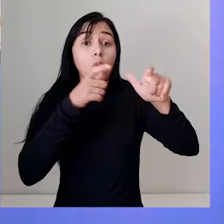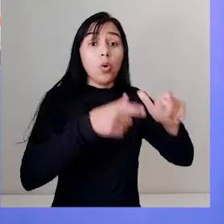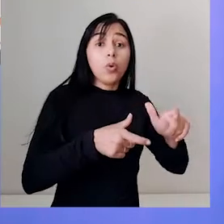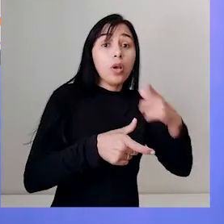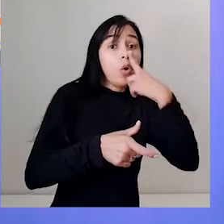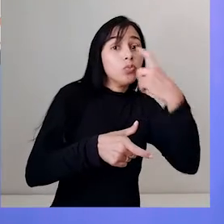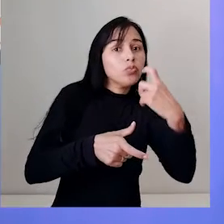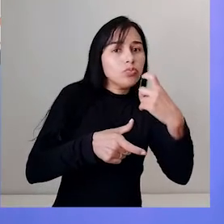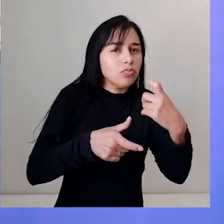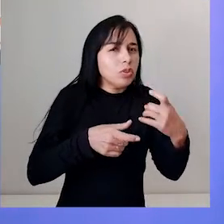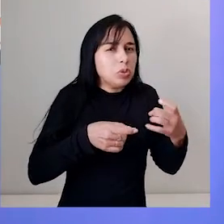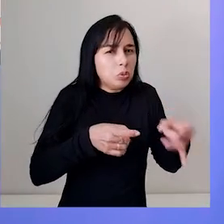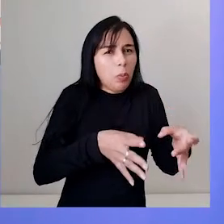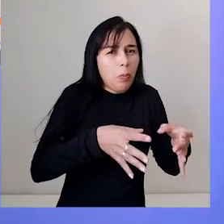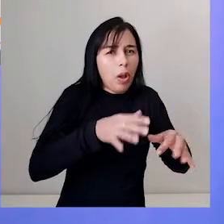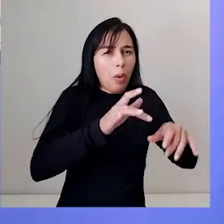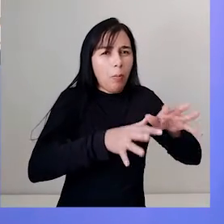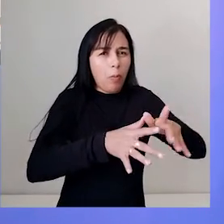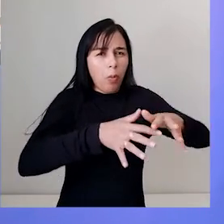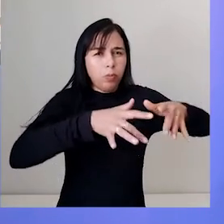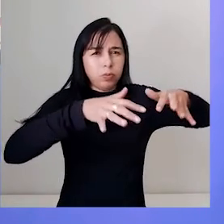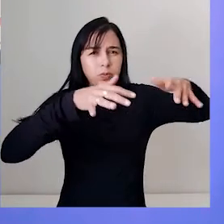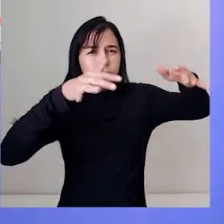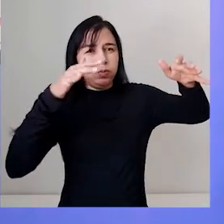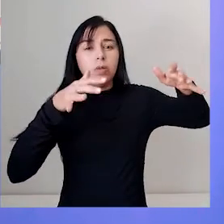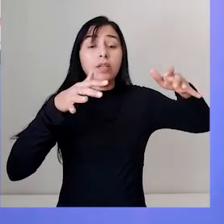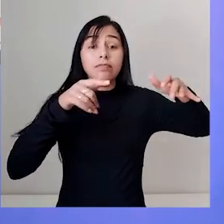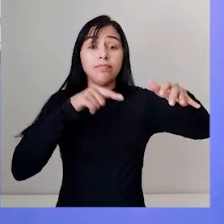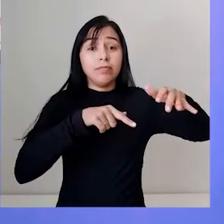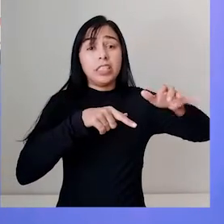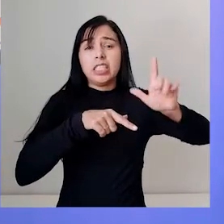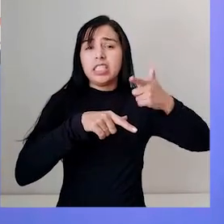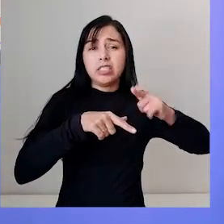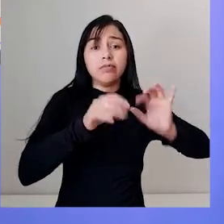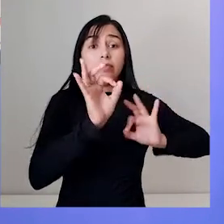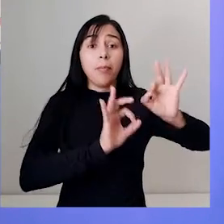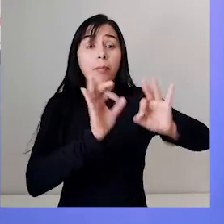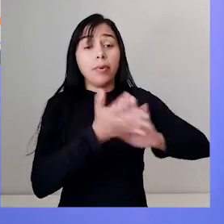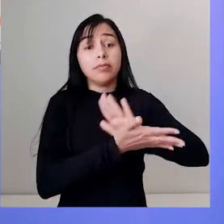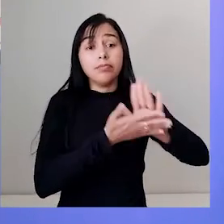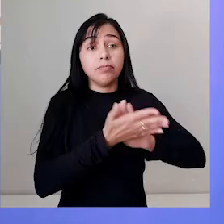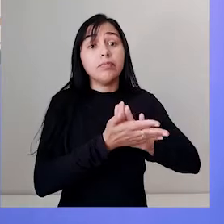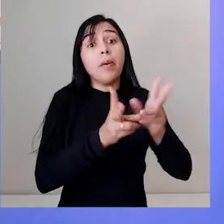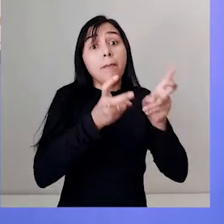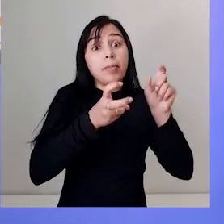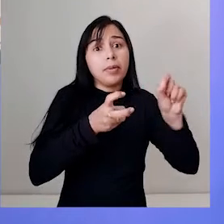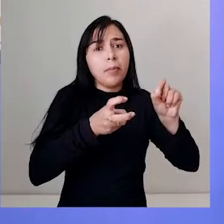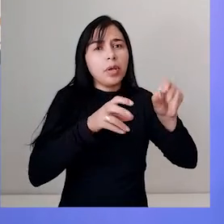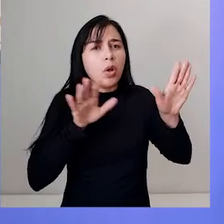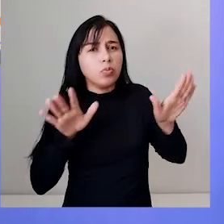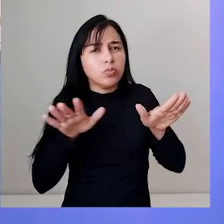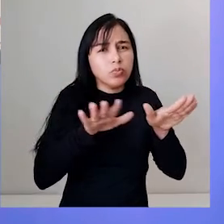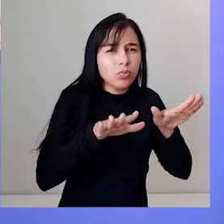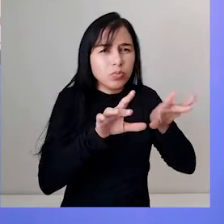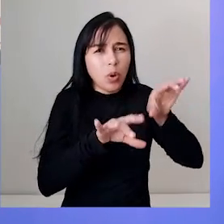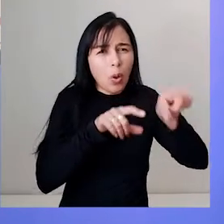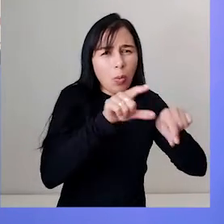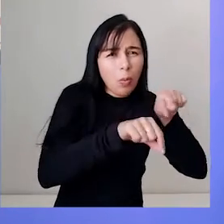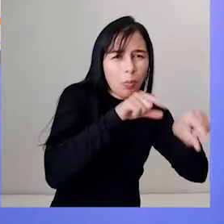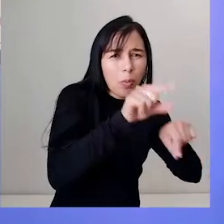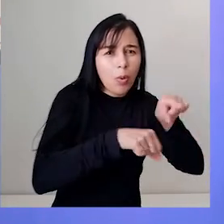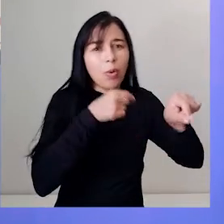são preparados corretamente para o despejo do lixo, nós observamos vários